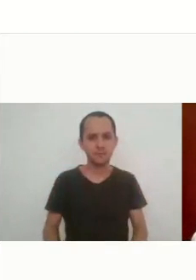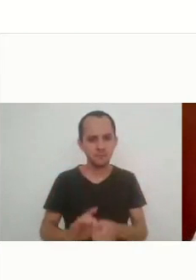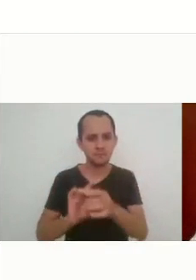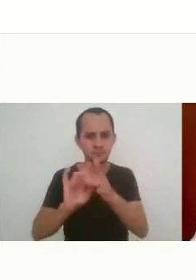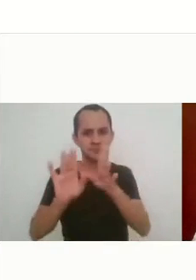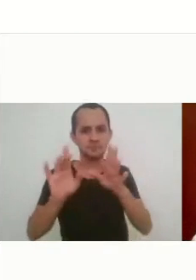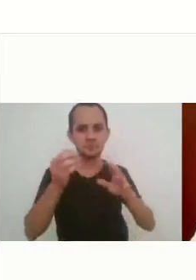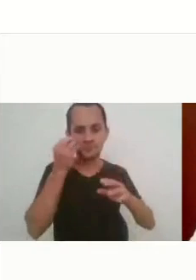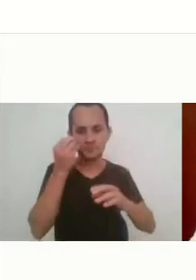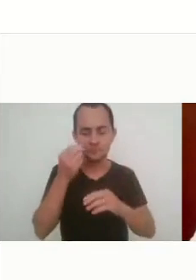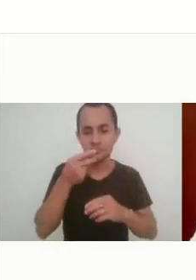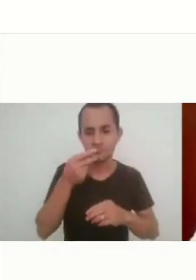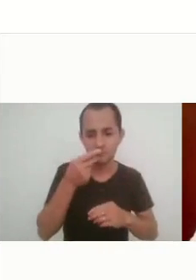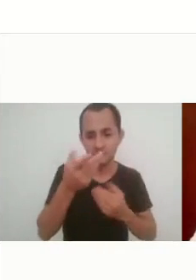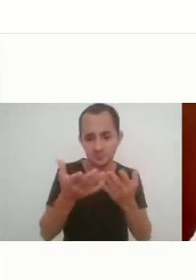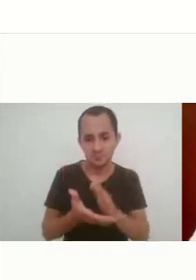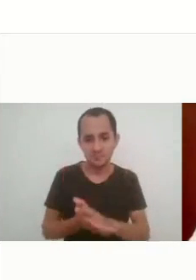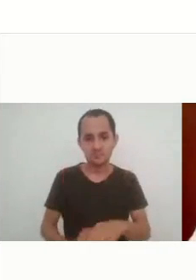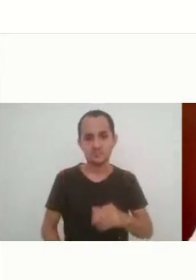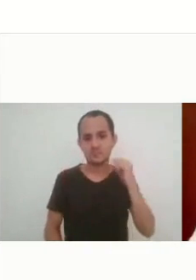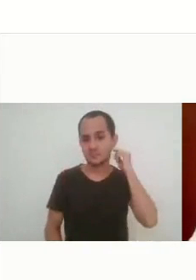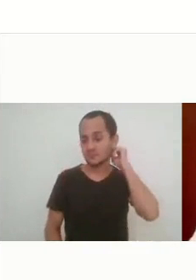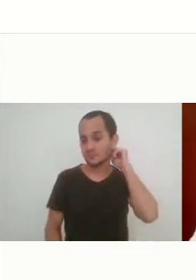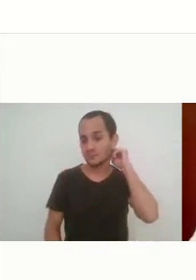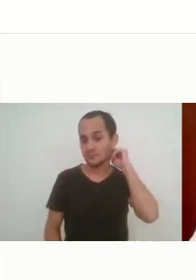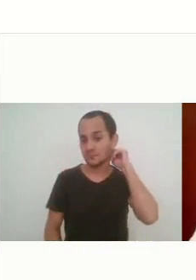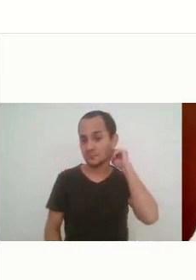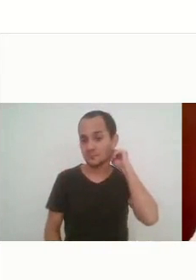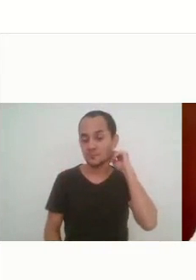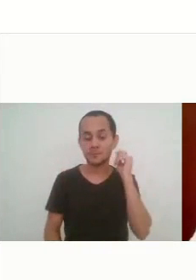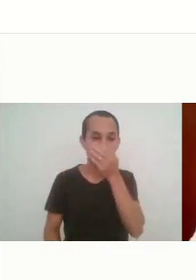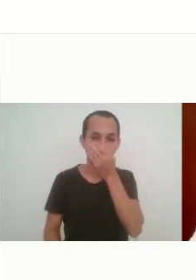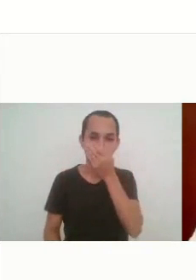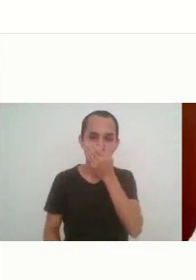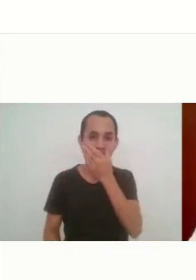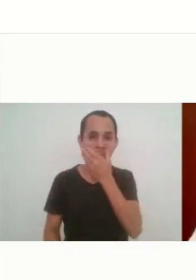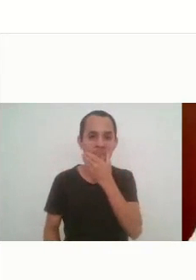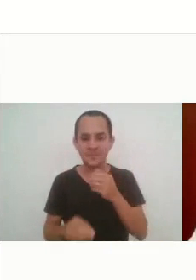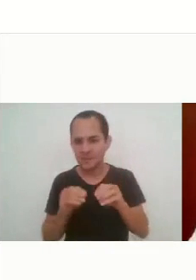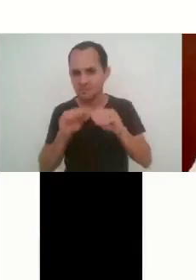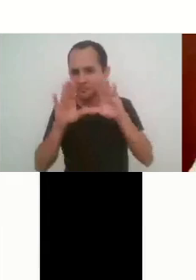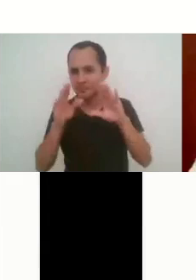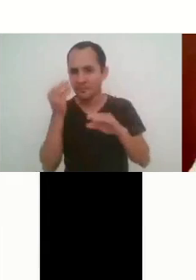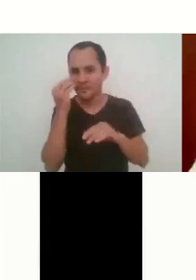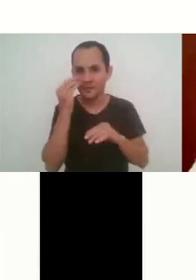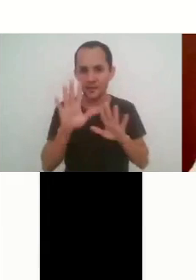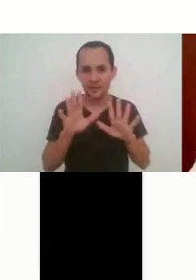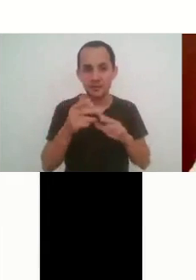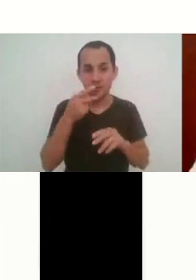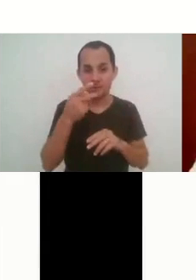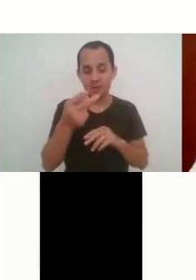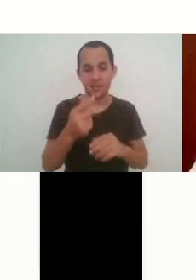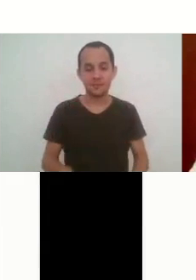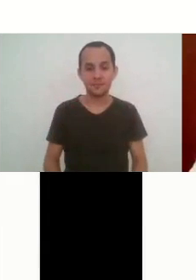conosco. Bom, não sei se vai, mas eu vou falar assim mesmo.